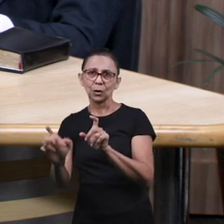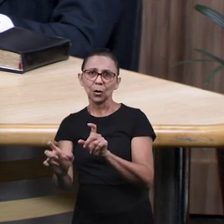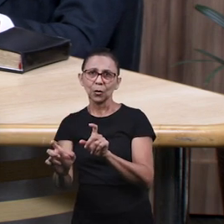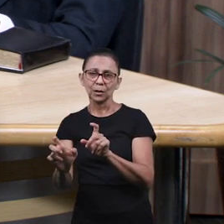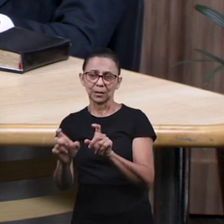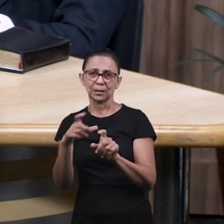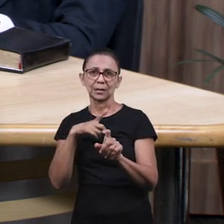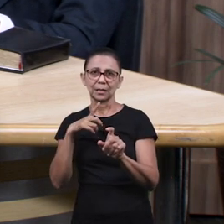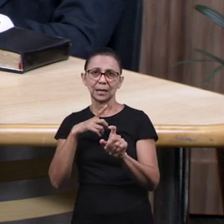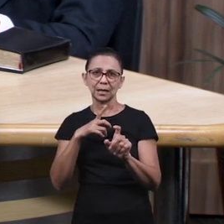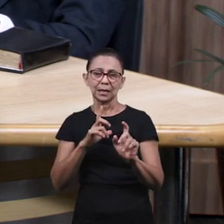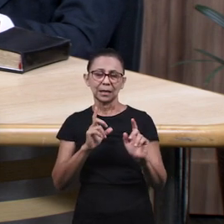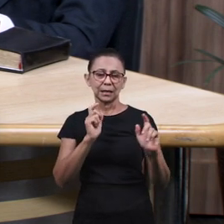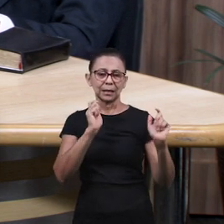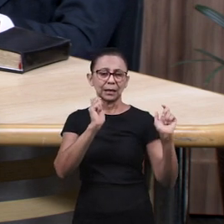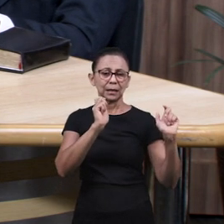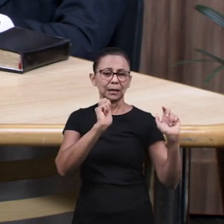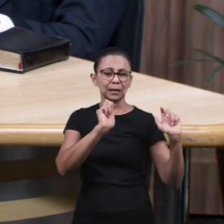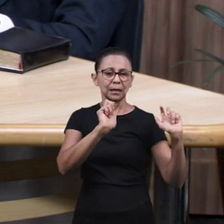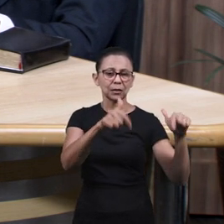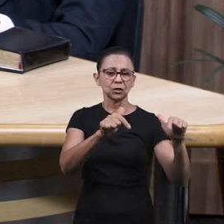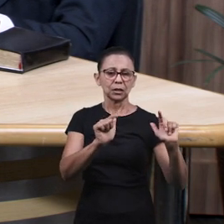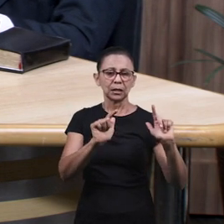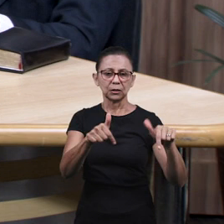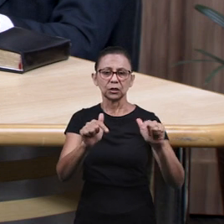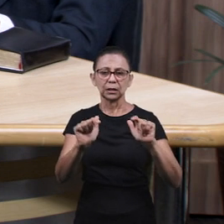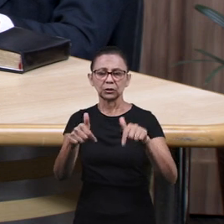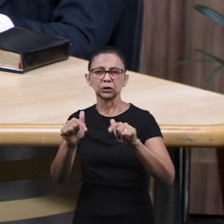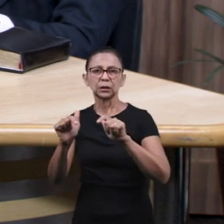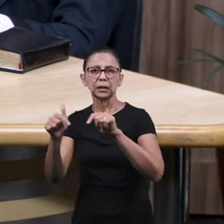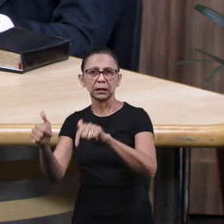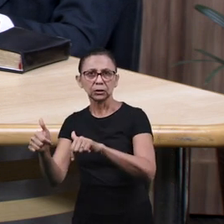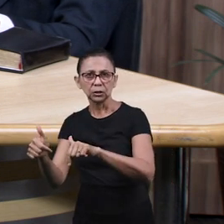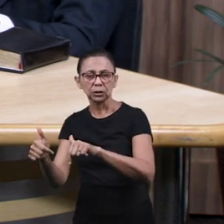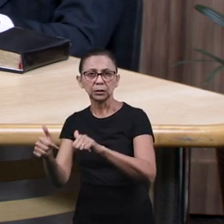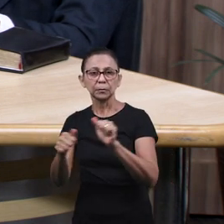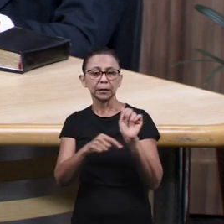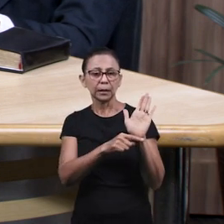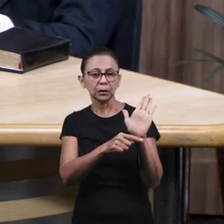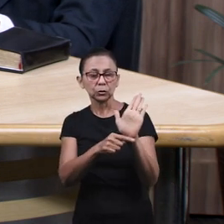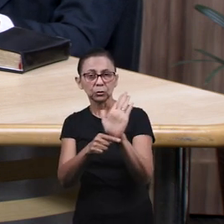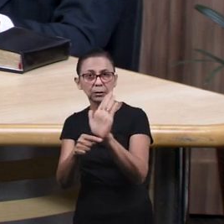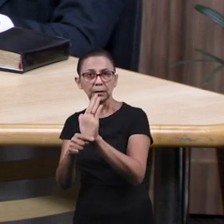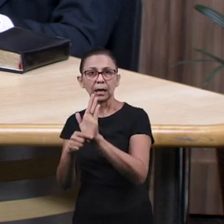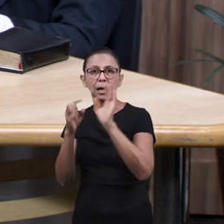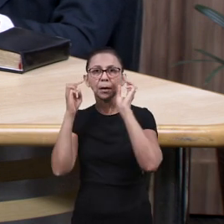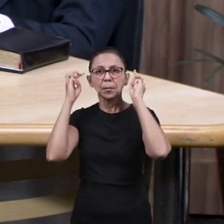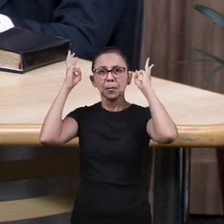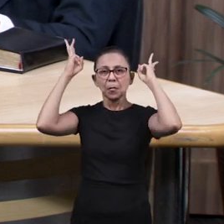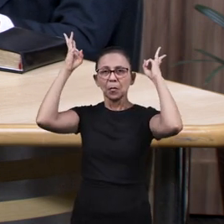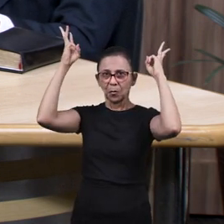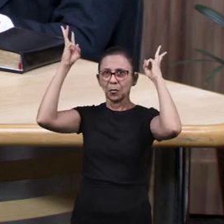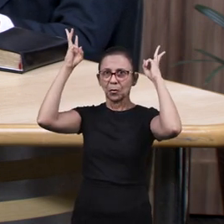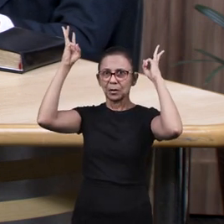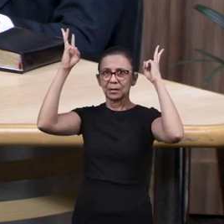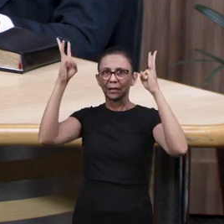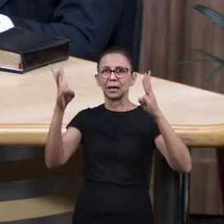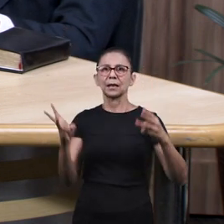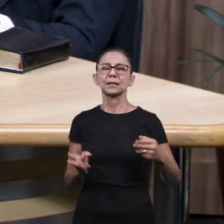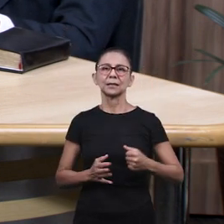que era capaz. O Espírito Santo que estava sobre Moisés, ele veio e revestiu os outros 70 para ajudarem Moisés